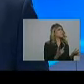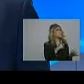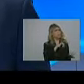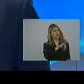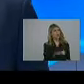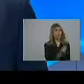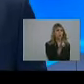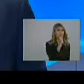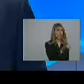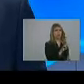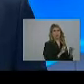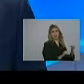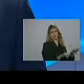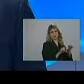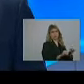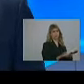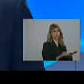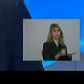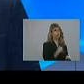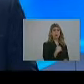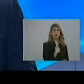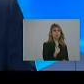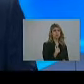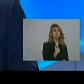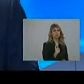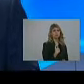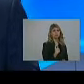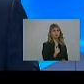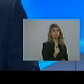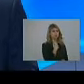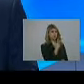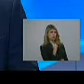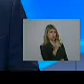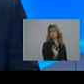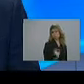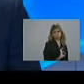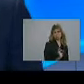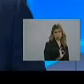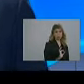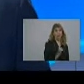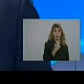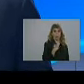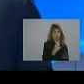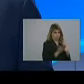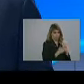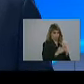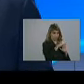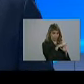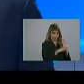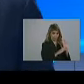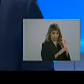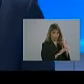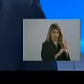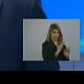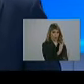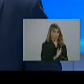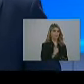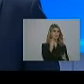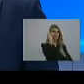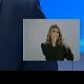oportunidades, é a educação. Eu não tenho nenhuma dúvida disso. Não à toa o meu programa de governo, eu quero colocar todas as crianças